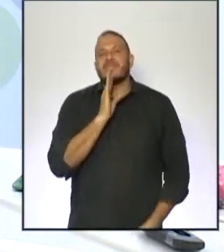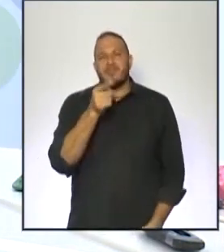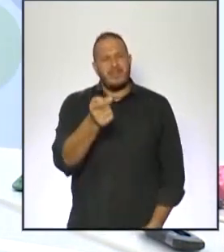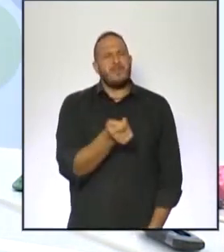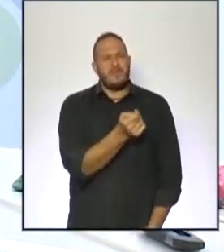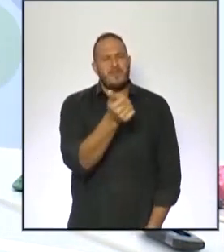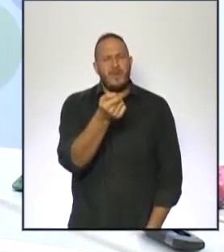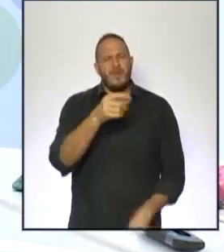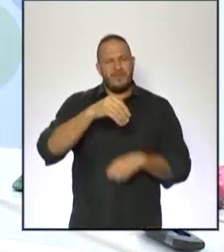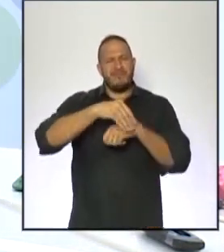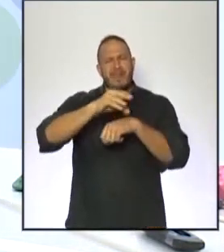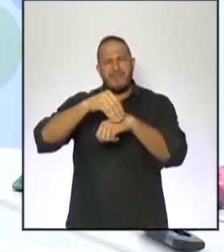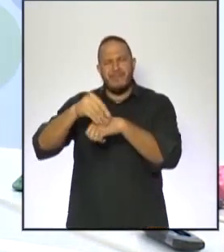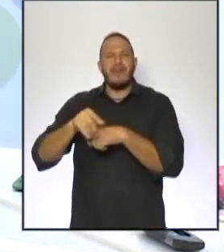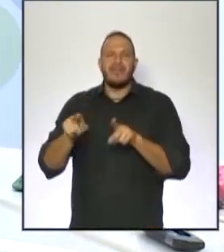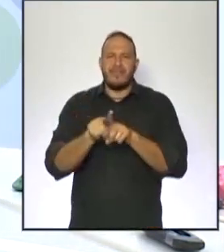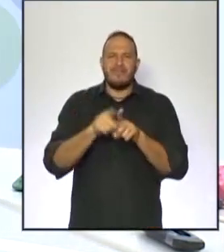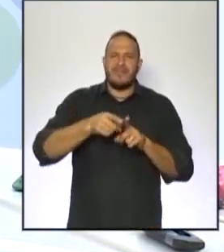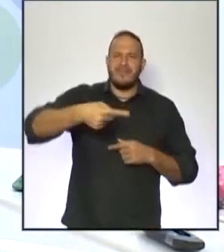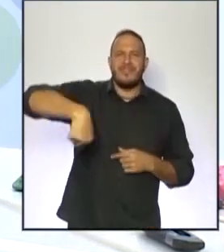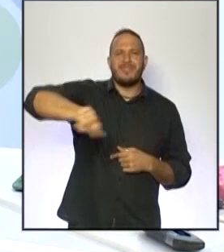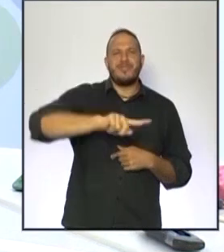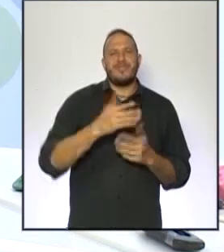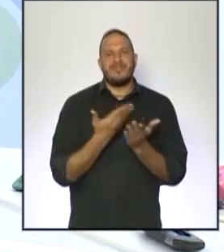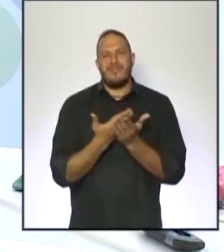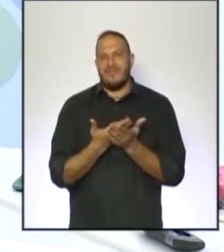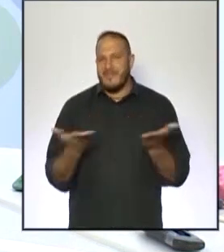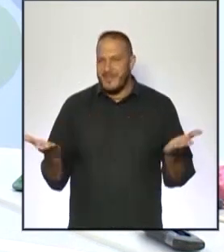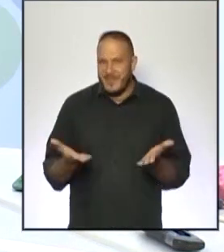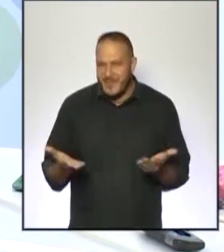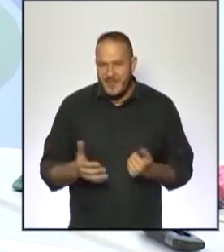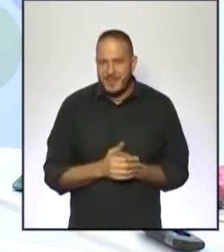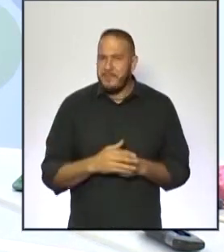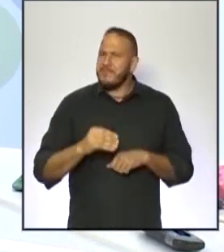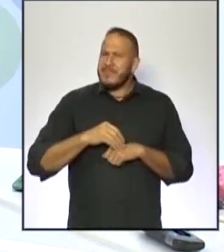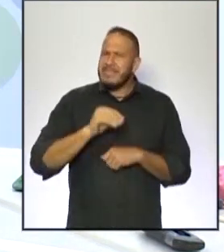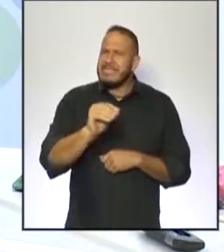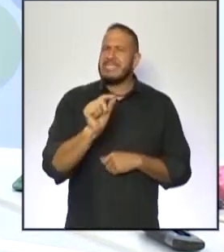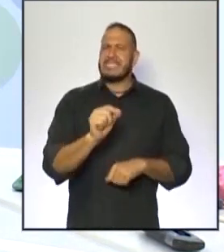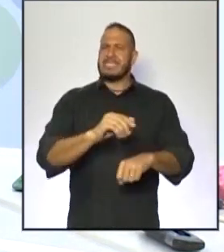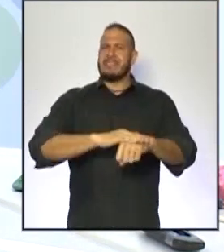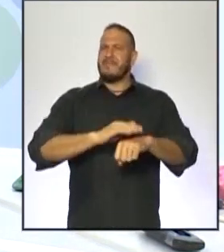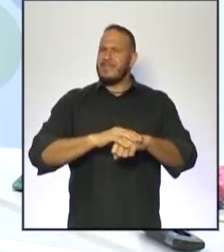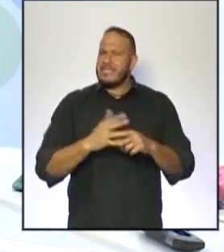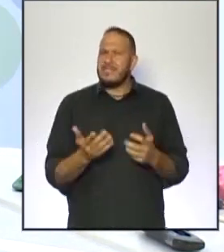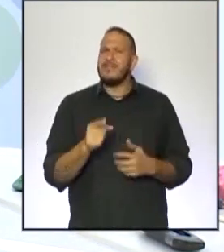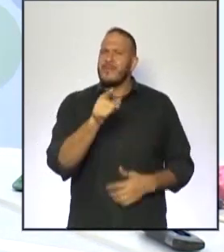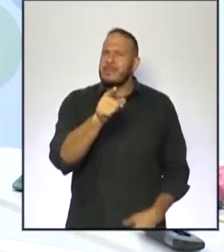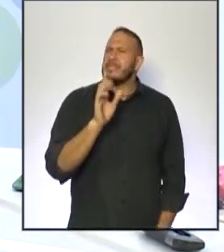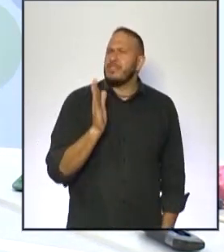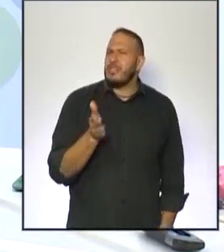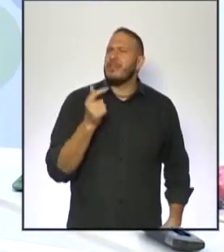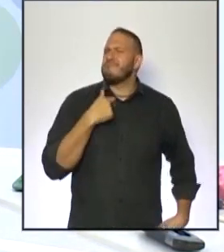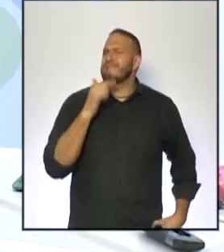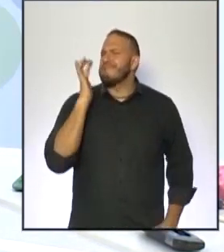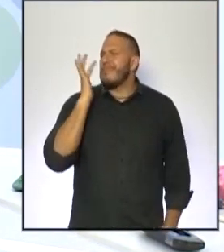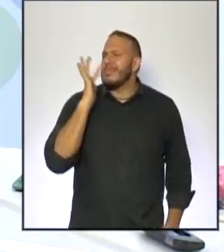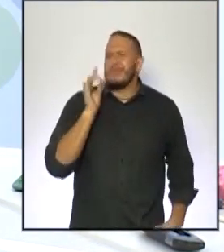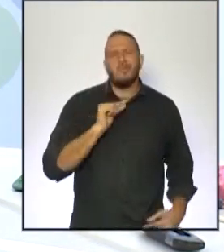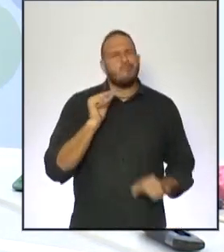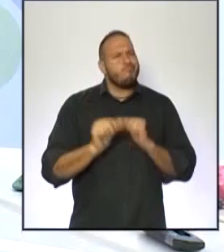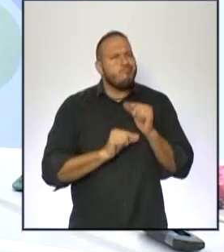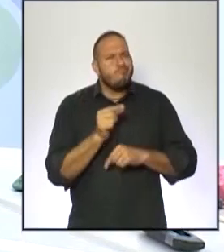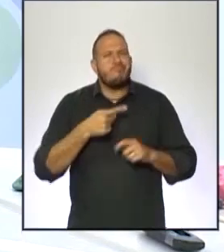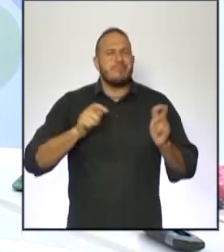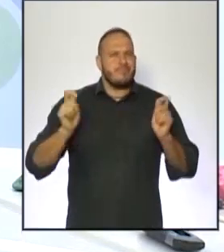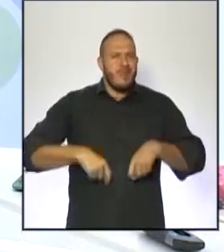vamos trazer aqui, então, para as nossas aulas. E falando em fazer, vocês já pensaram o que nós